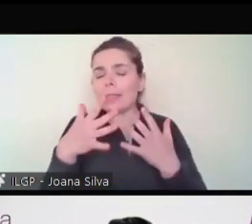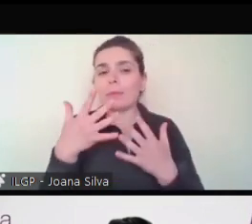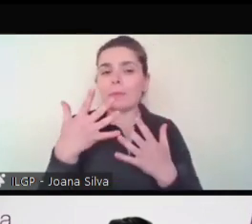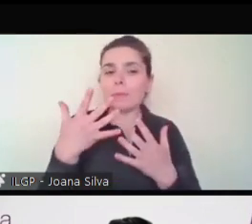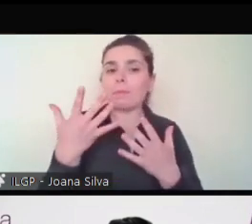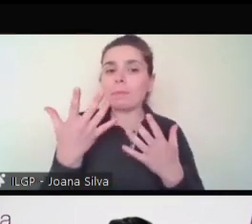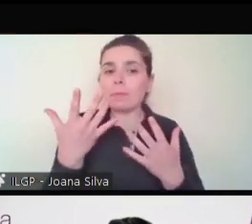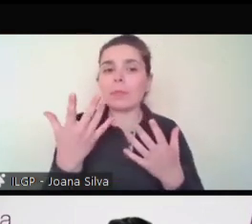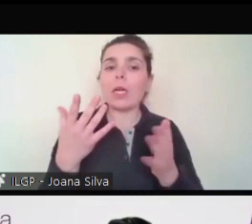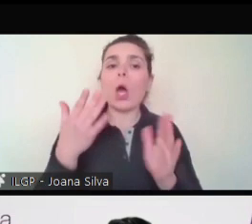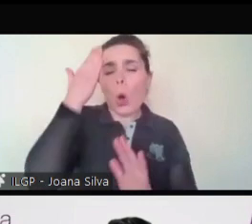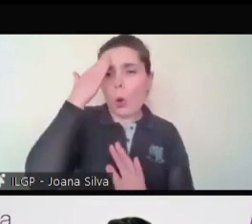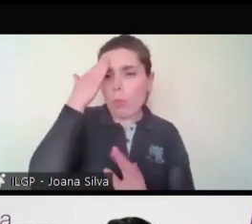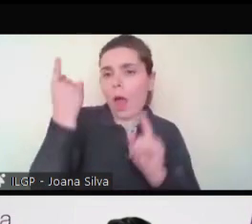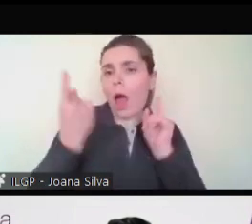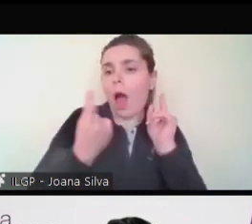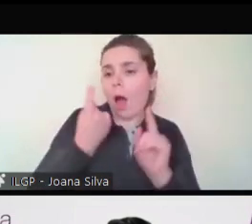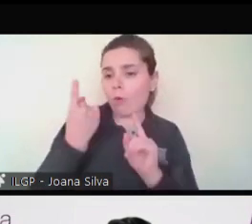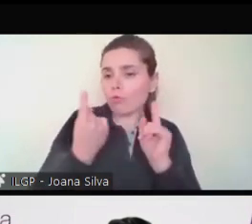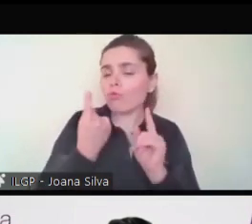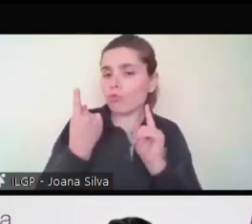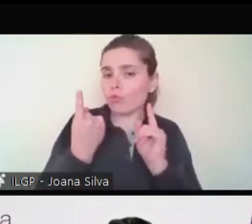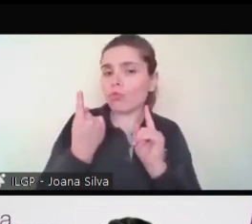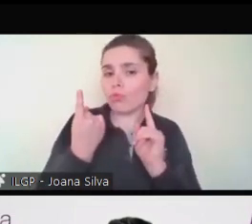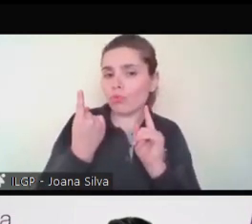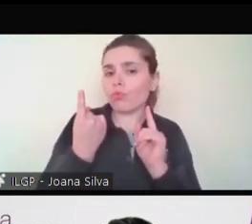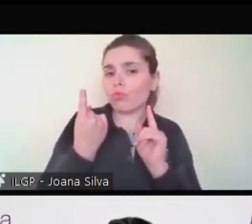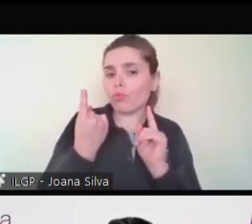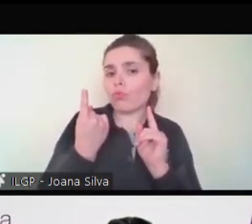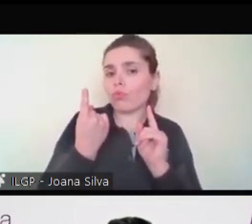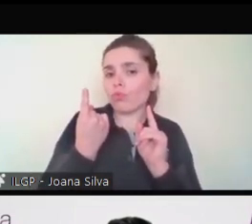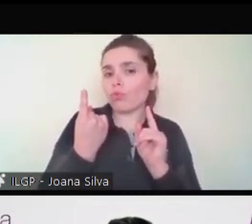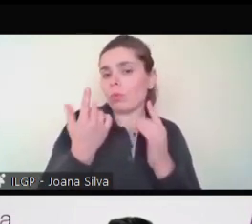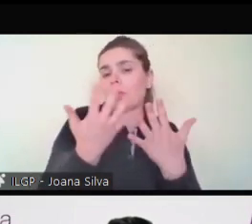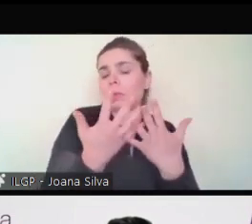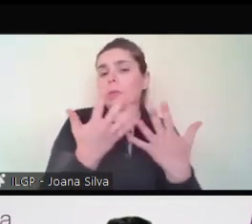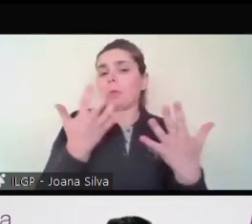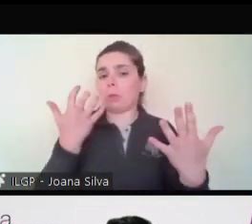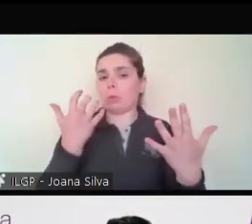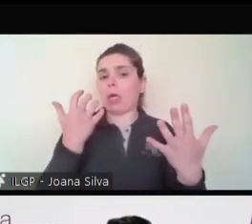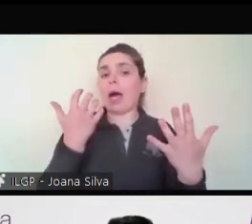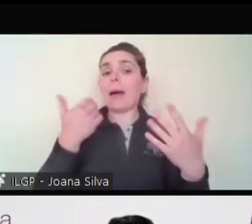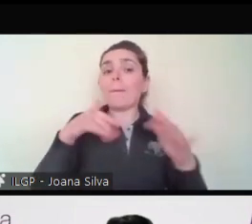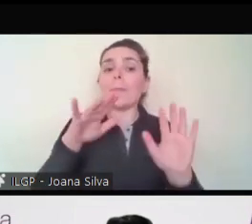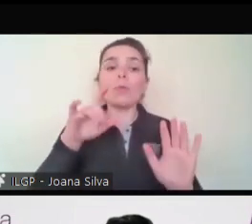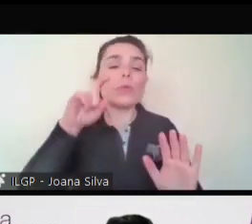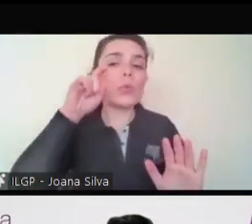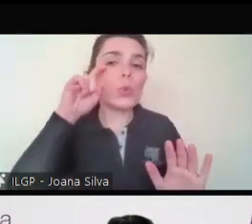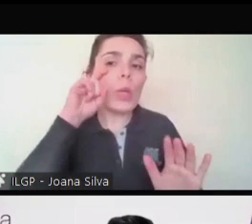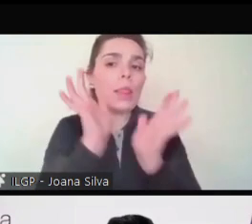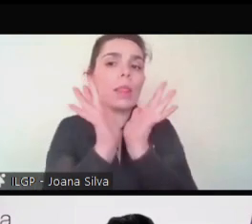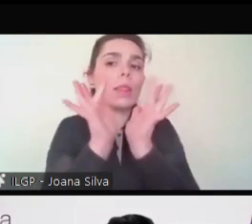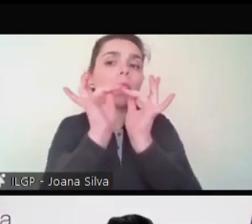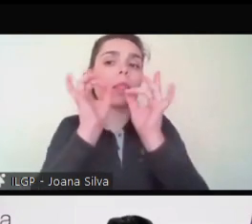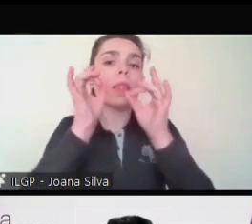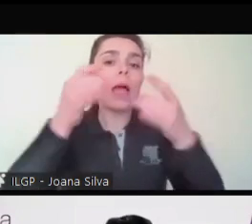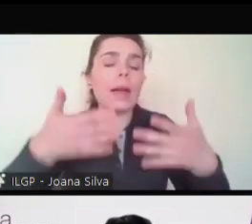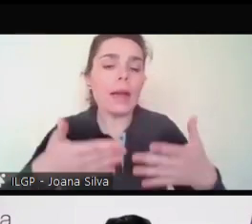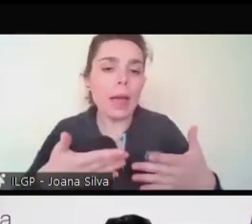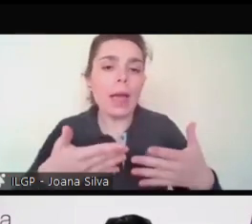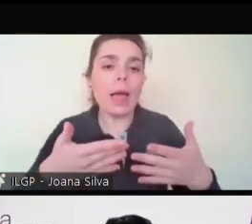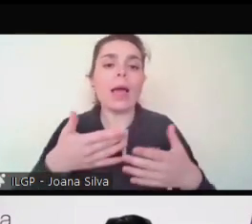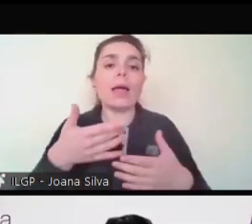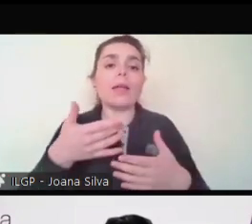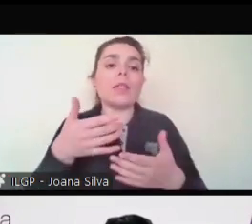algumas competências, queria dizer, que são mais evidentes a sua necessidade, o tema da cibersegurança, o tema dos dados,